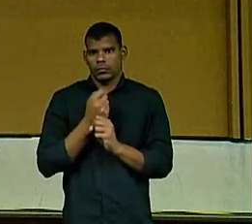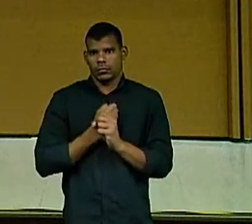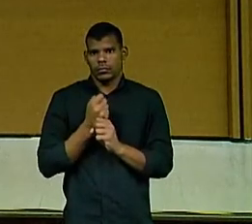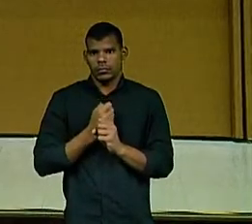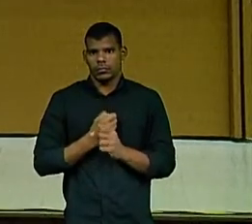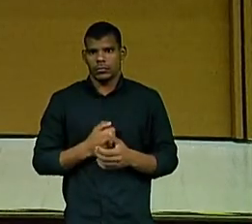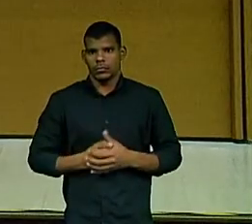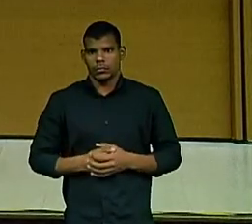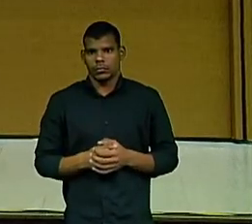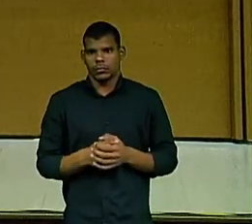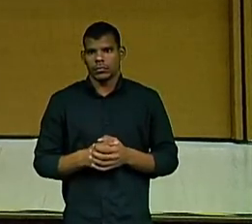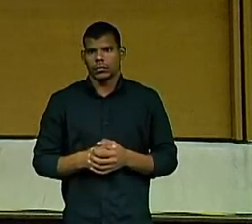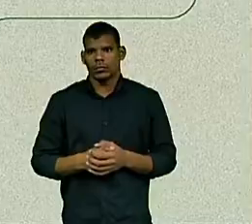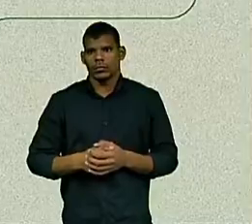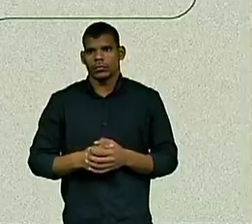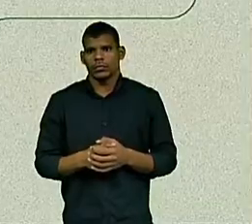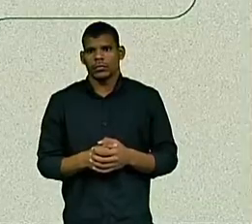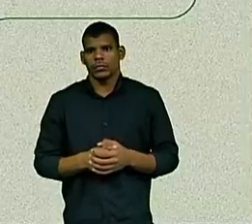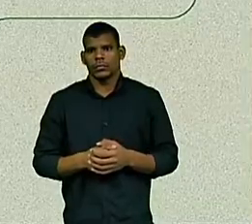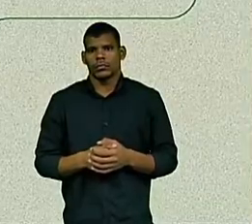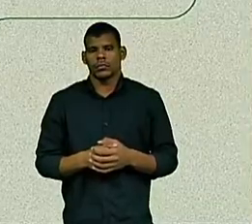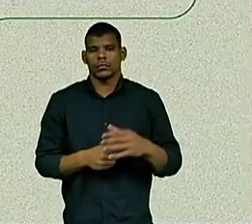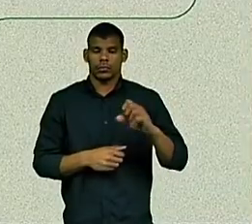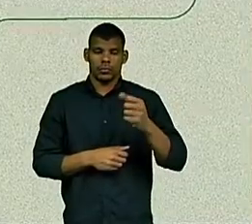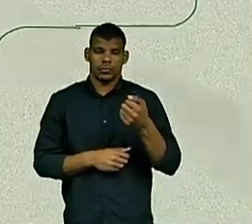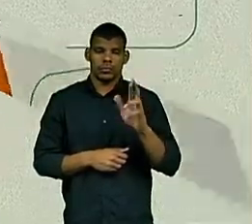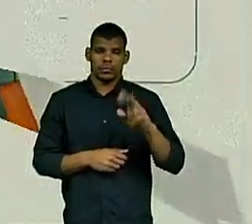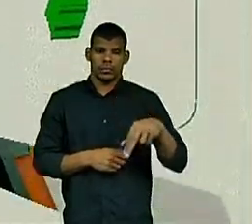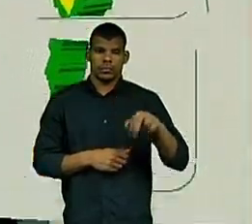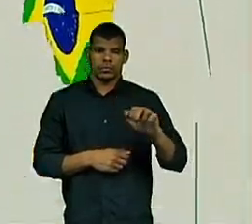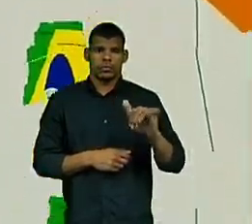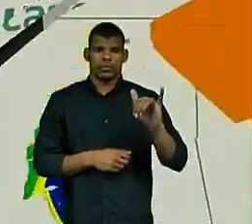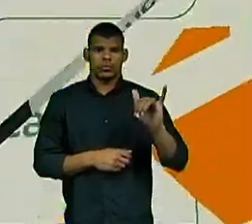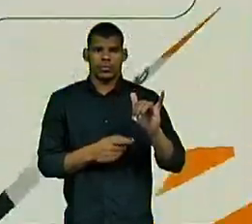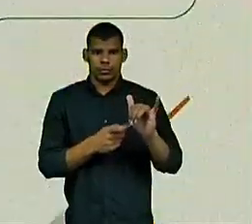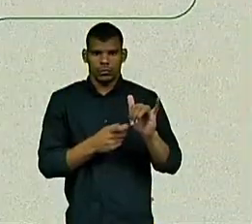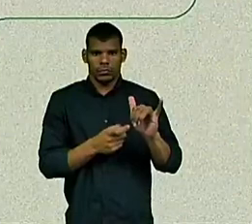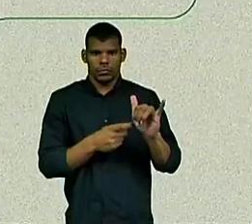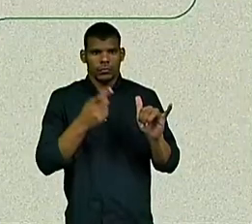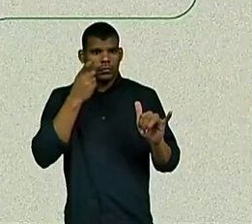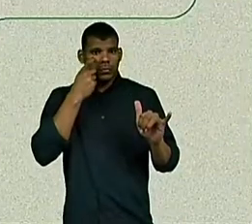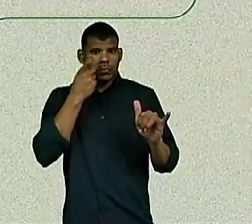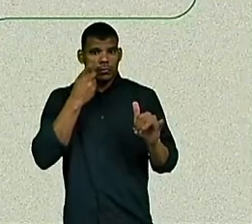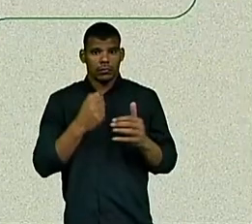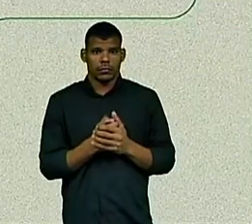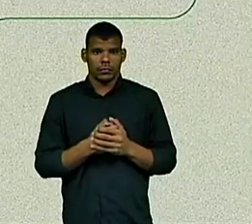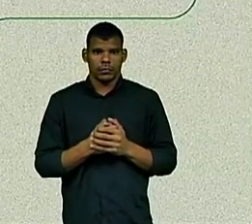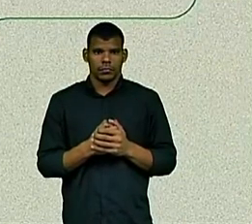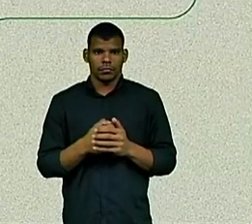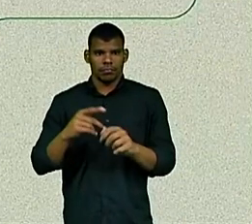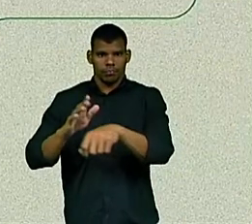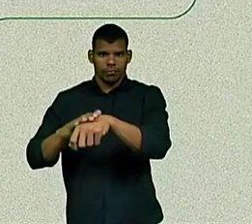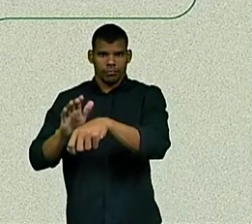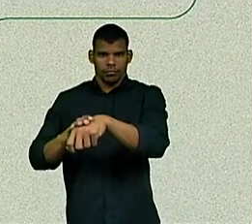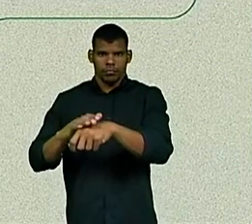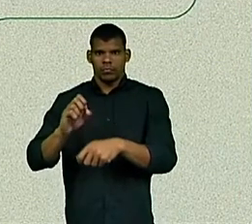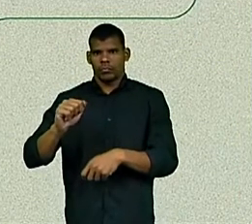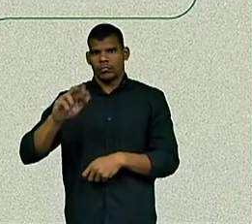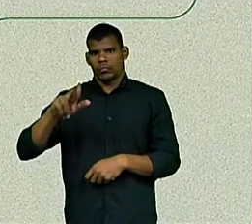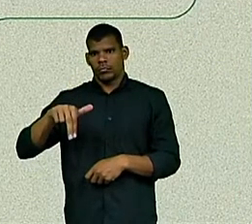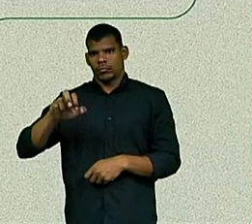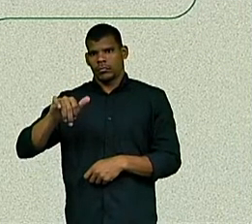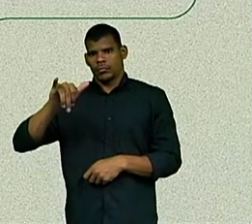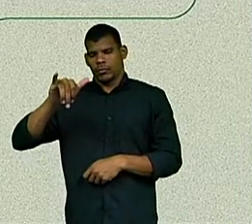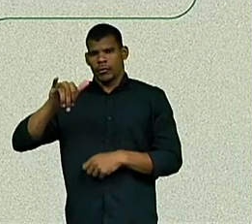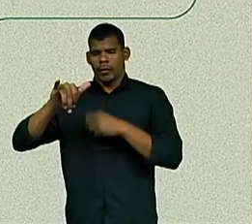lá é José Sarney que aqui a gente vai ter o governo do José Sarney ele